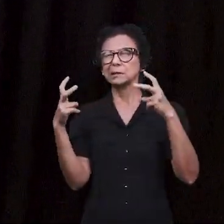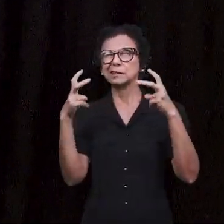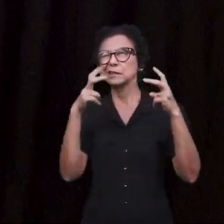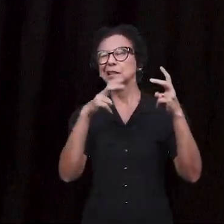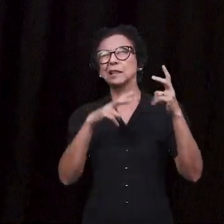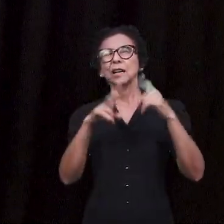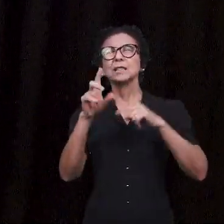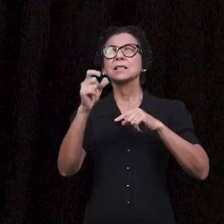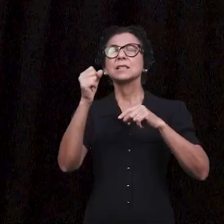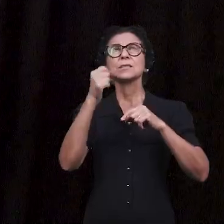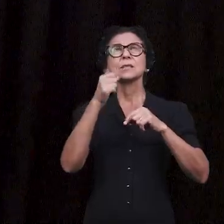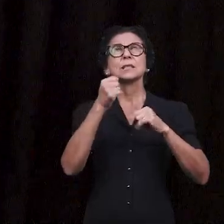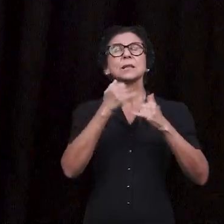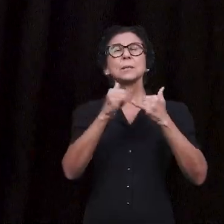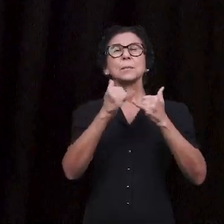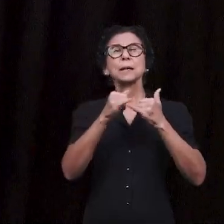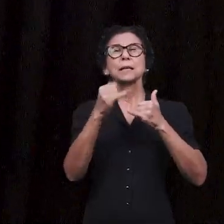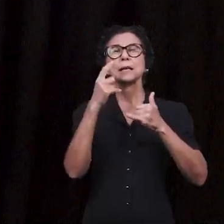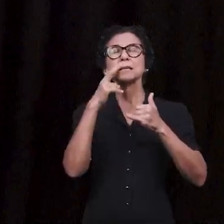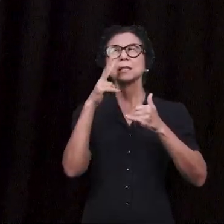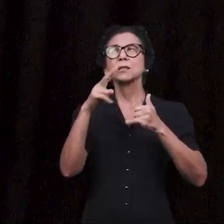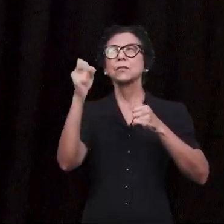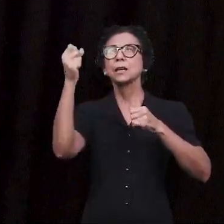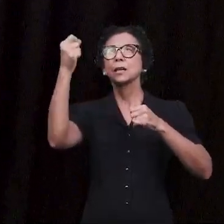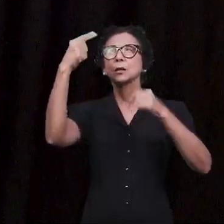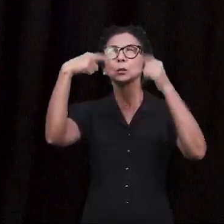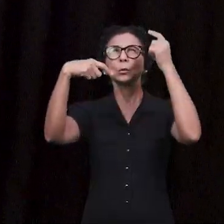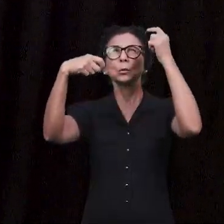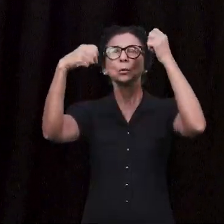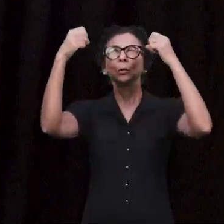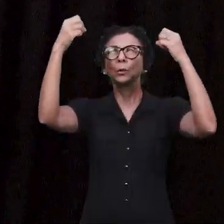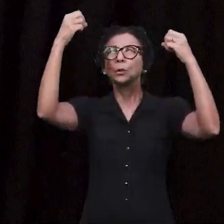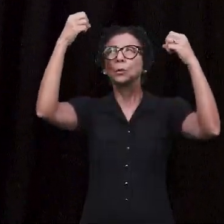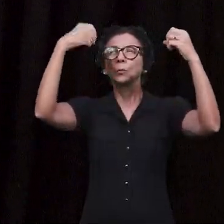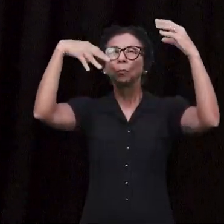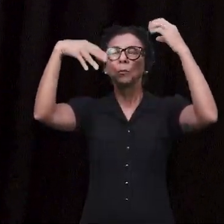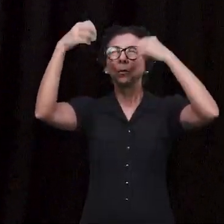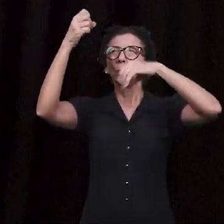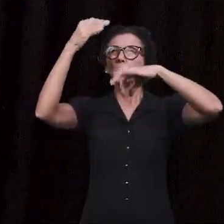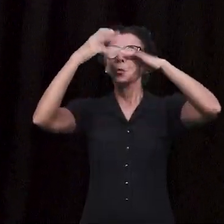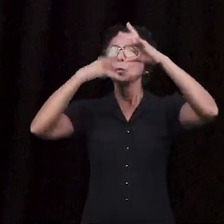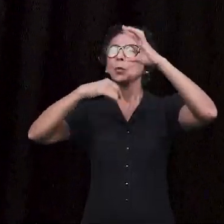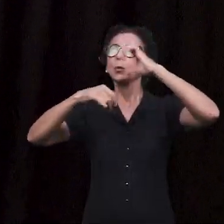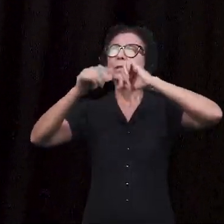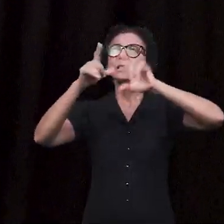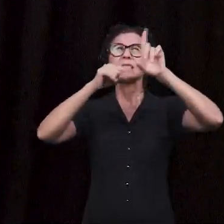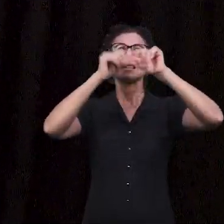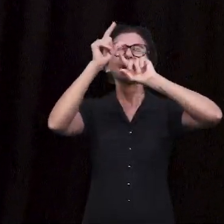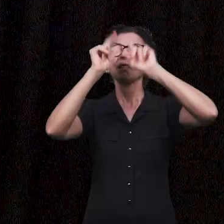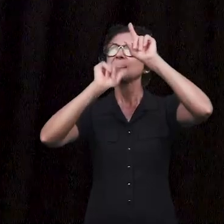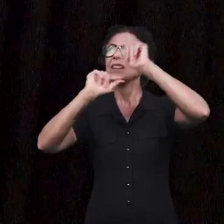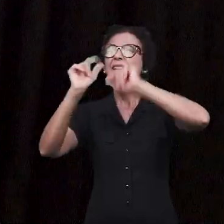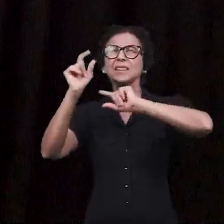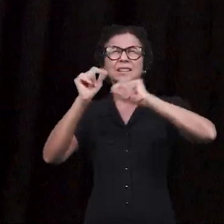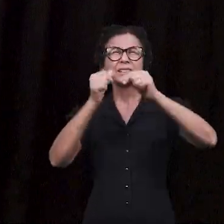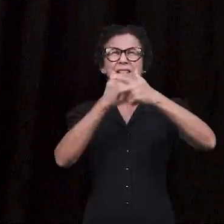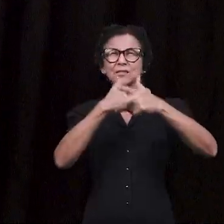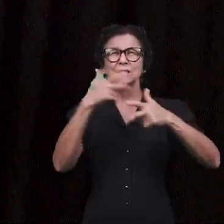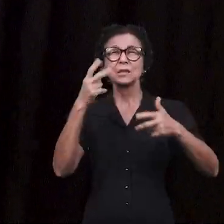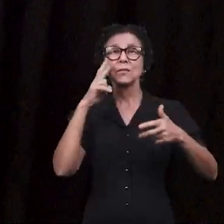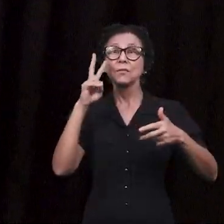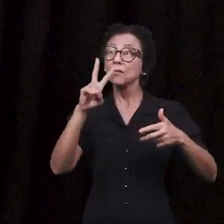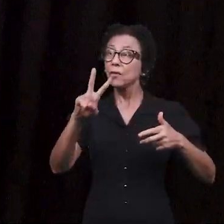luzes piscando, manchas brilhantes, às vezes até mesmo dificuldade para enxergar.